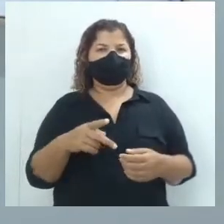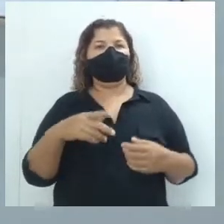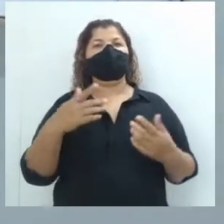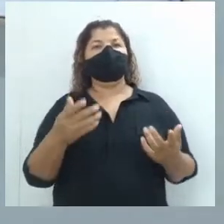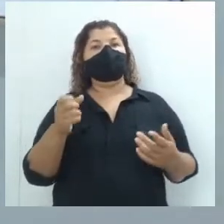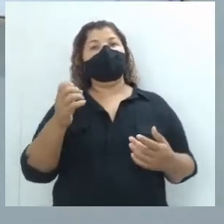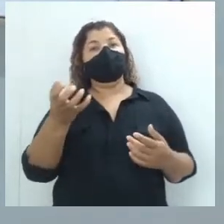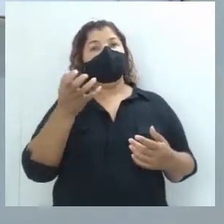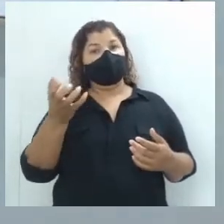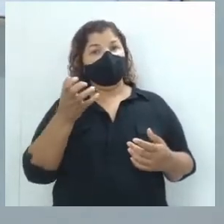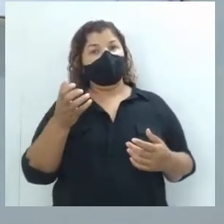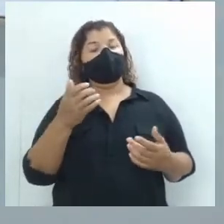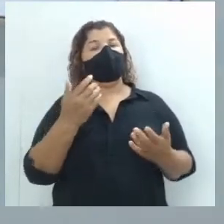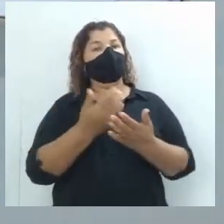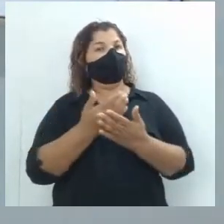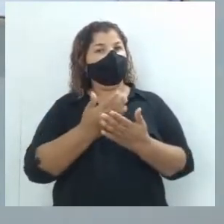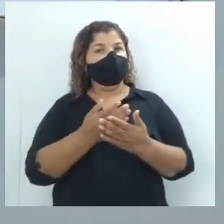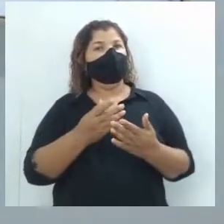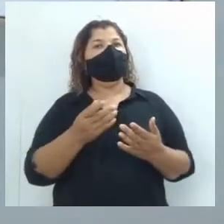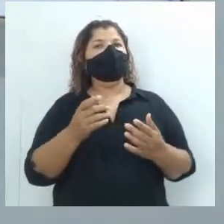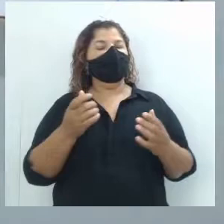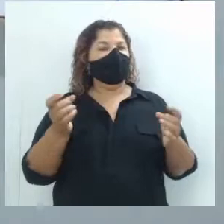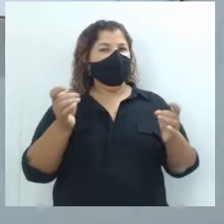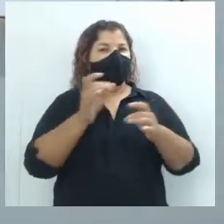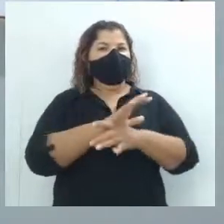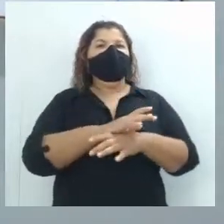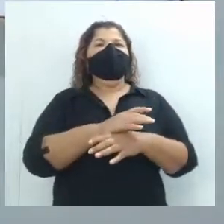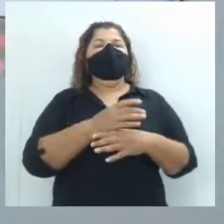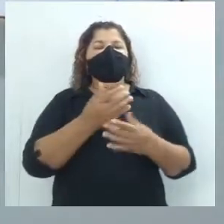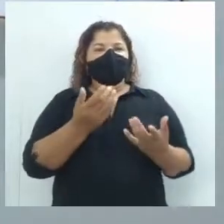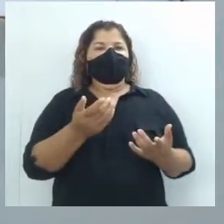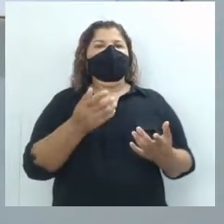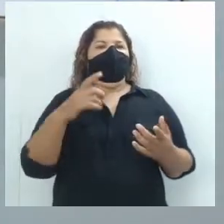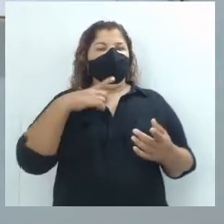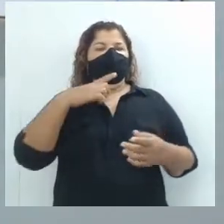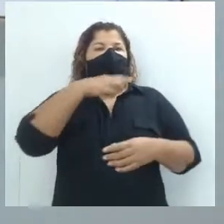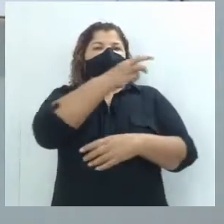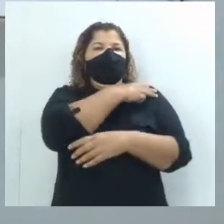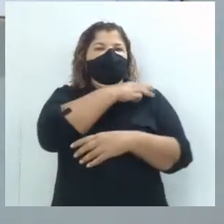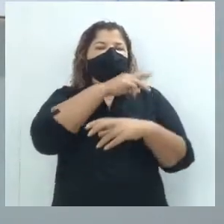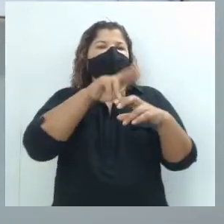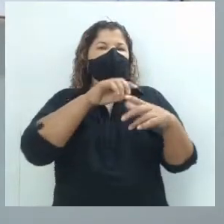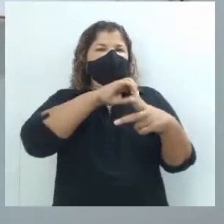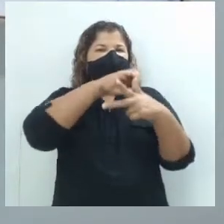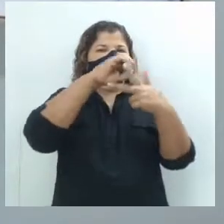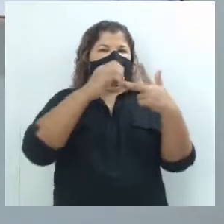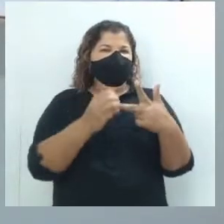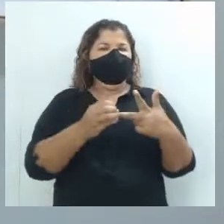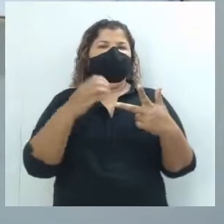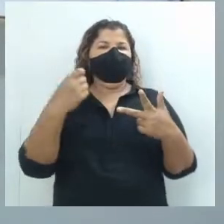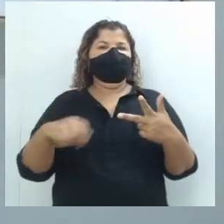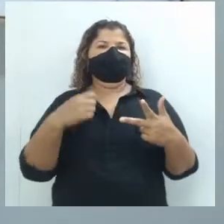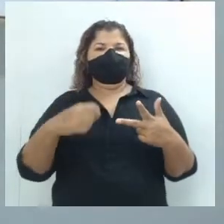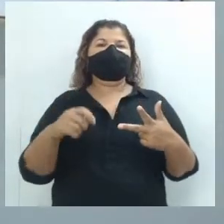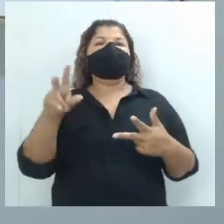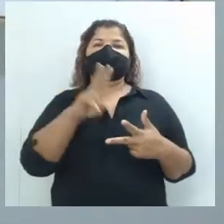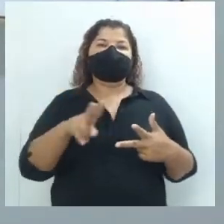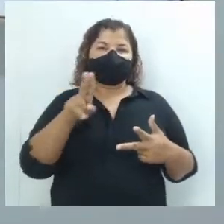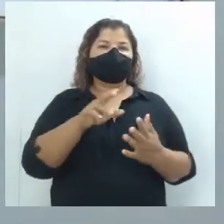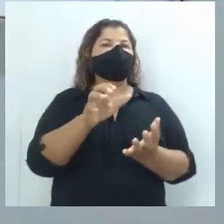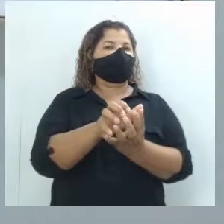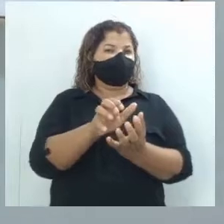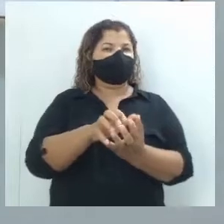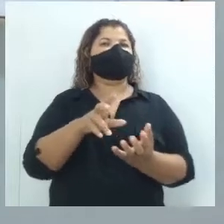colocar os teus estudos em dia, você que é terceiranista, tem muita coisa esse ano por causa do Enem, tá? Tem que usar o canal do